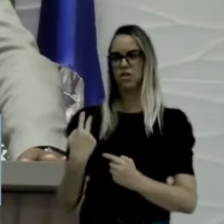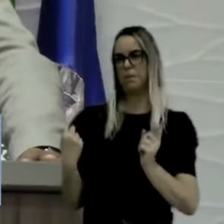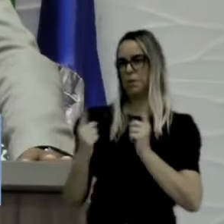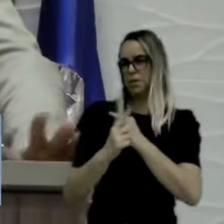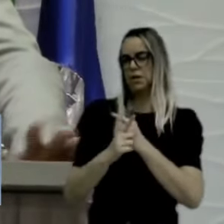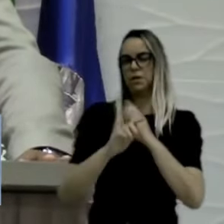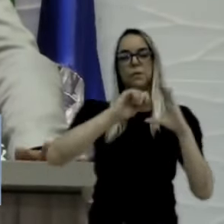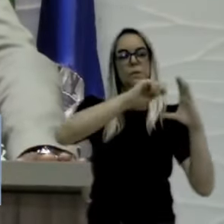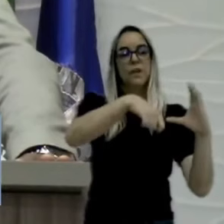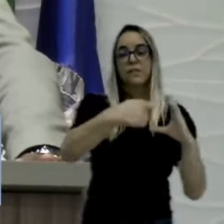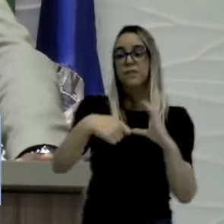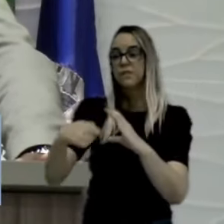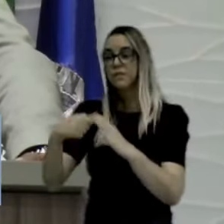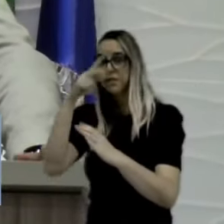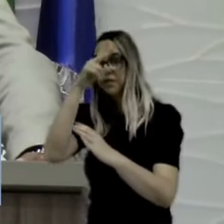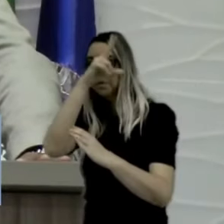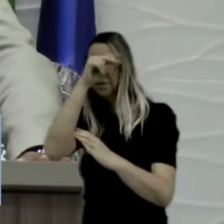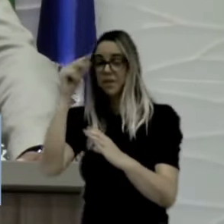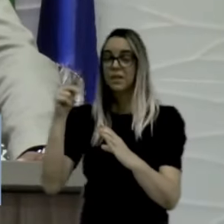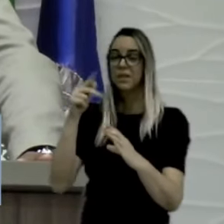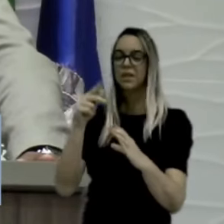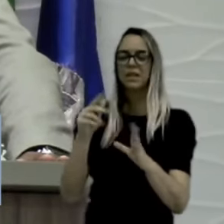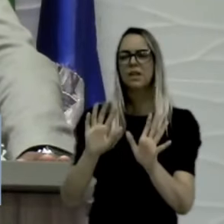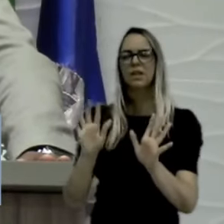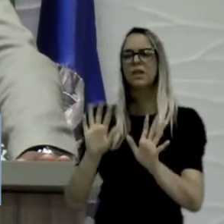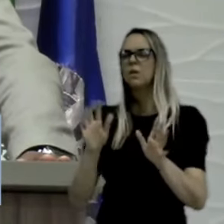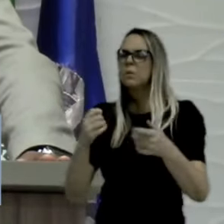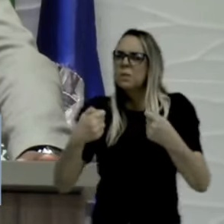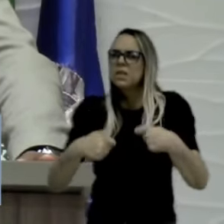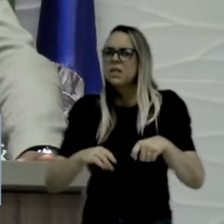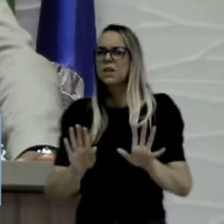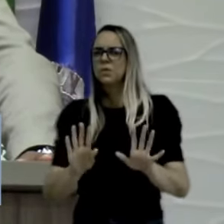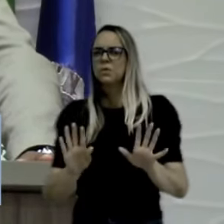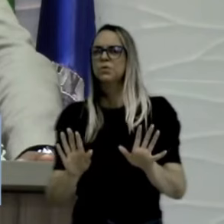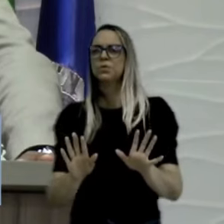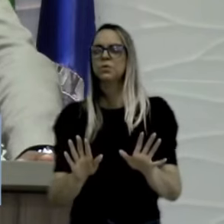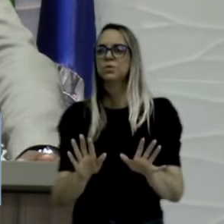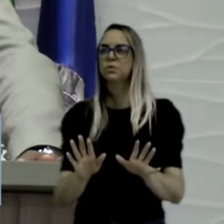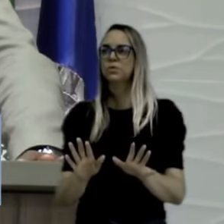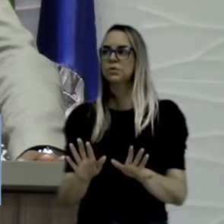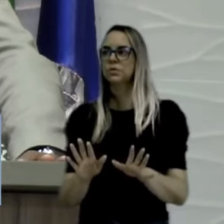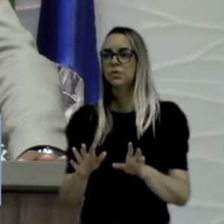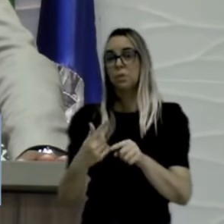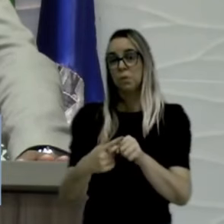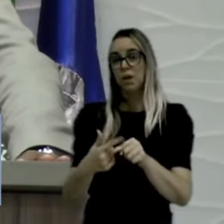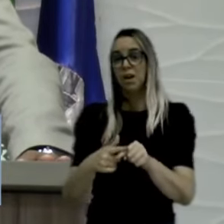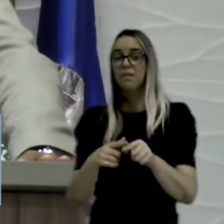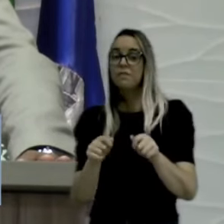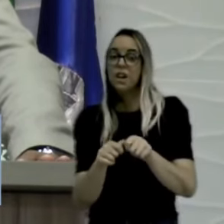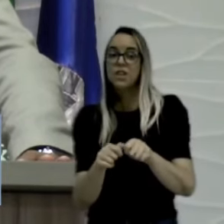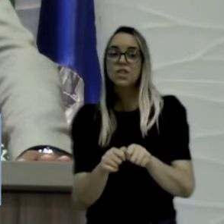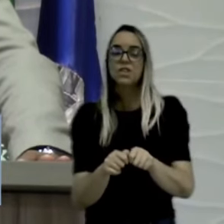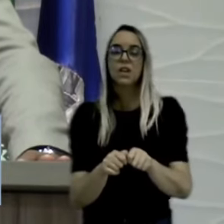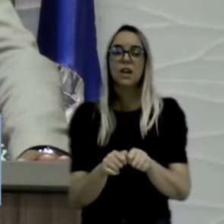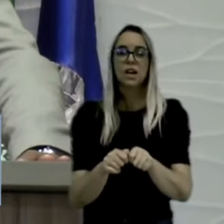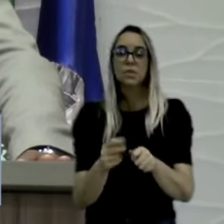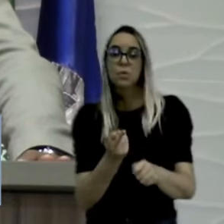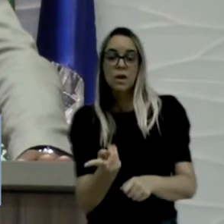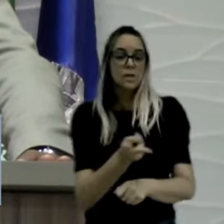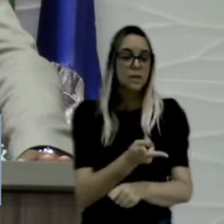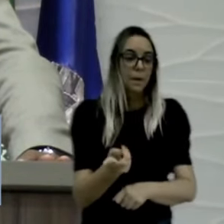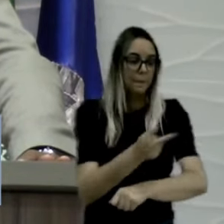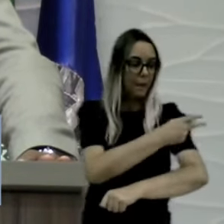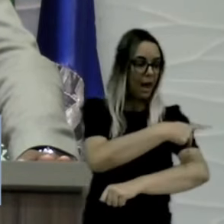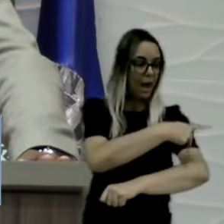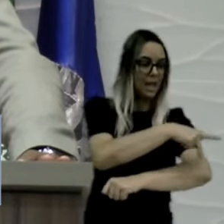cidade. Não precisa não, vereador, porque o que o prefeito fez foi as duas praças, Rua Nova, a do